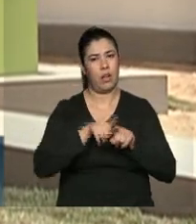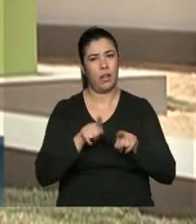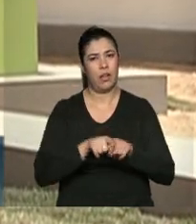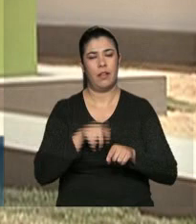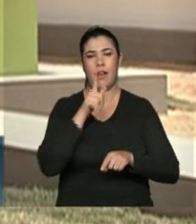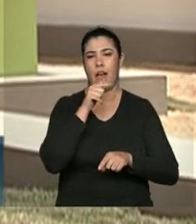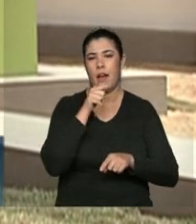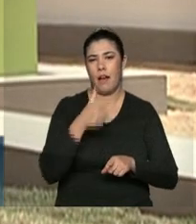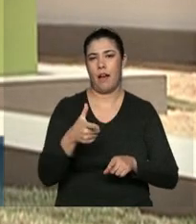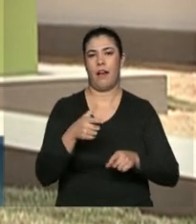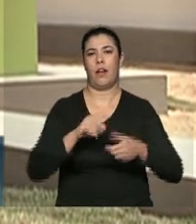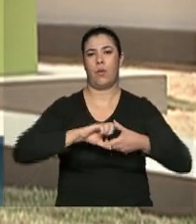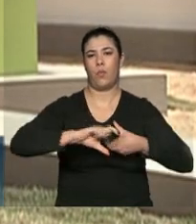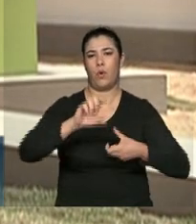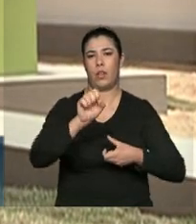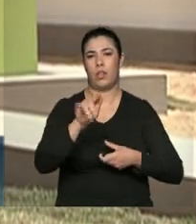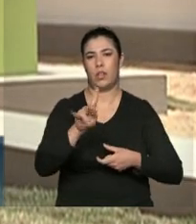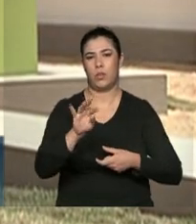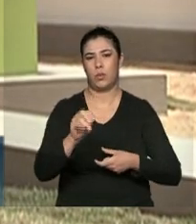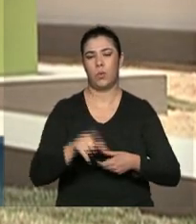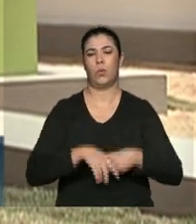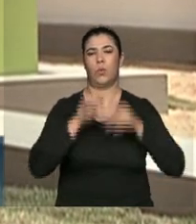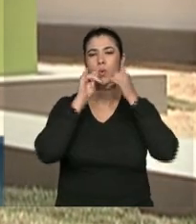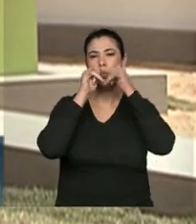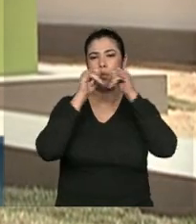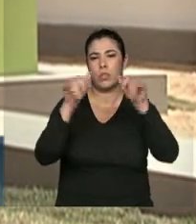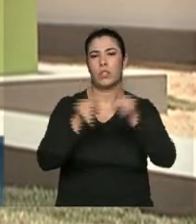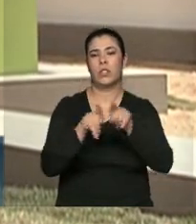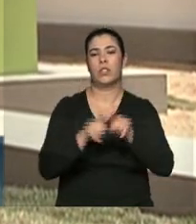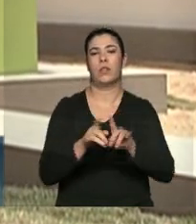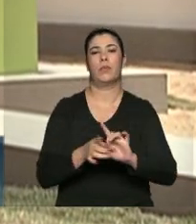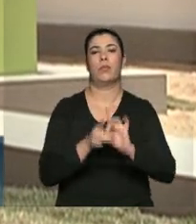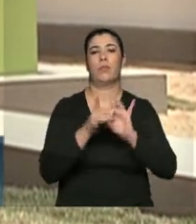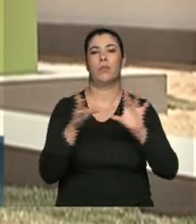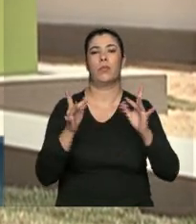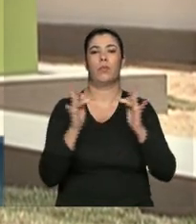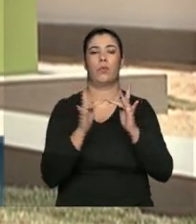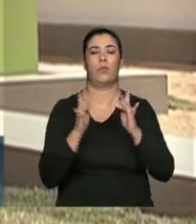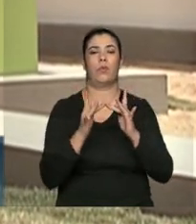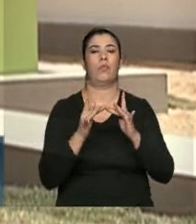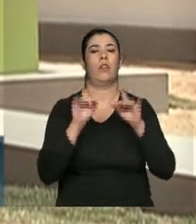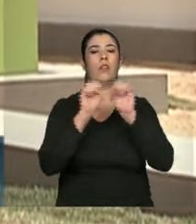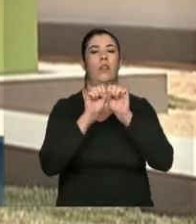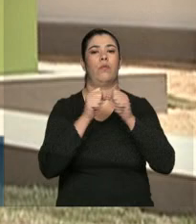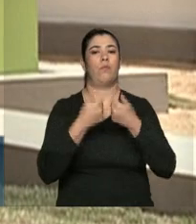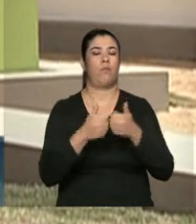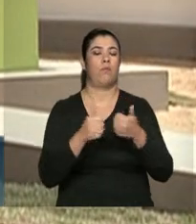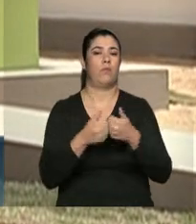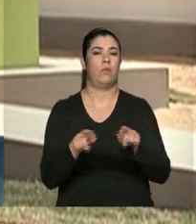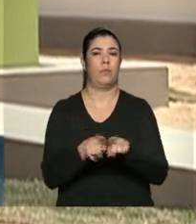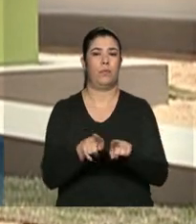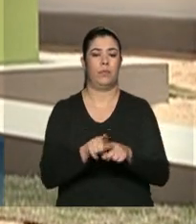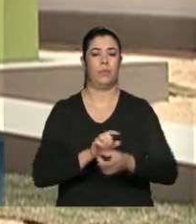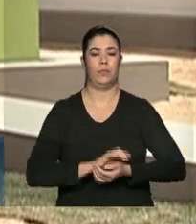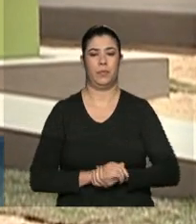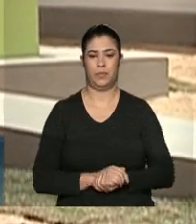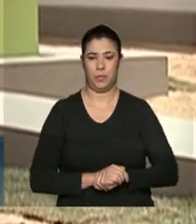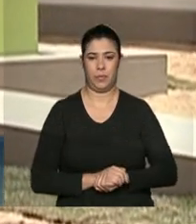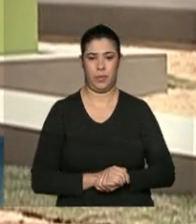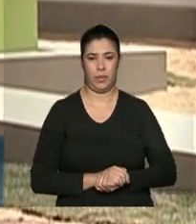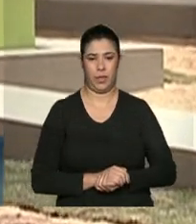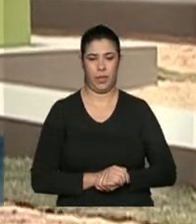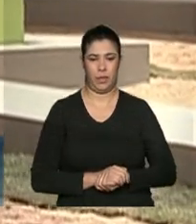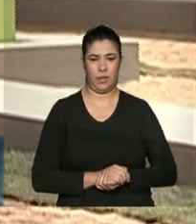sanitário, drenagem, energia elétrica e disponibilidade de acesso ao transporte público.